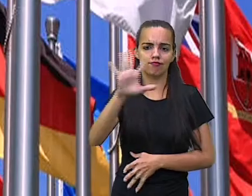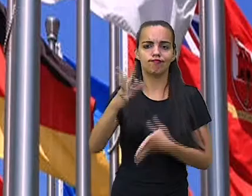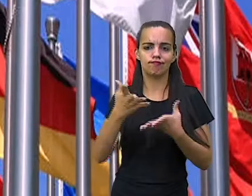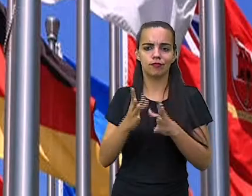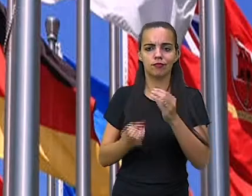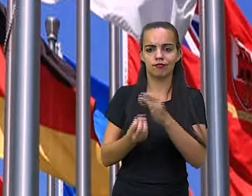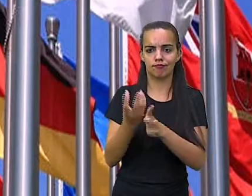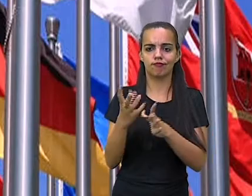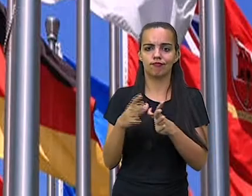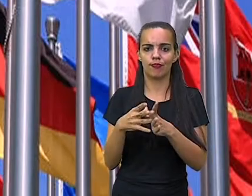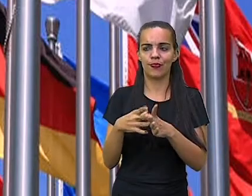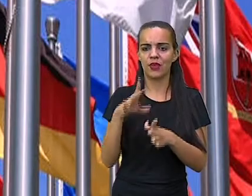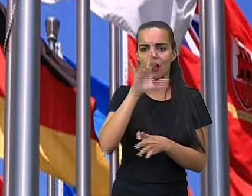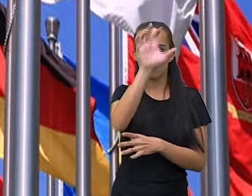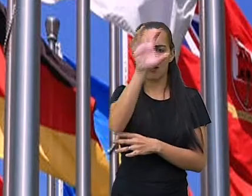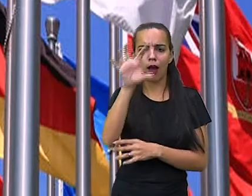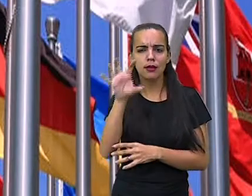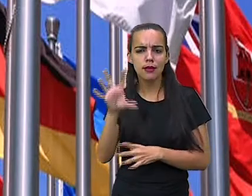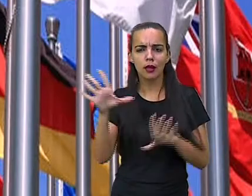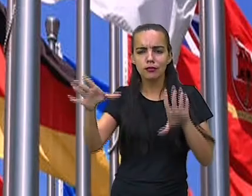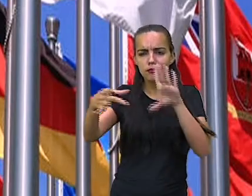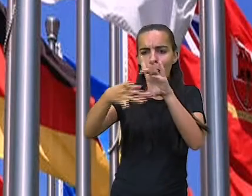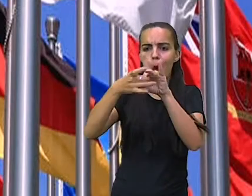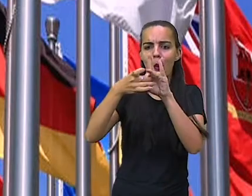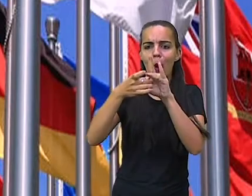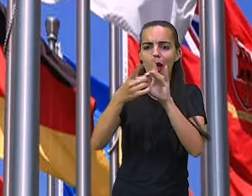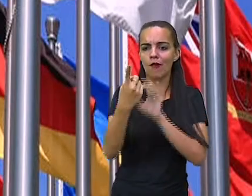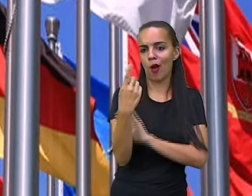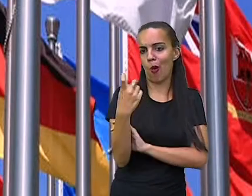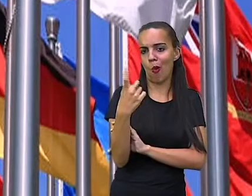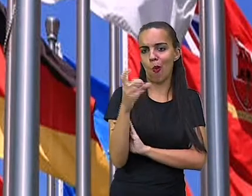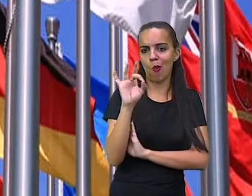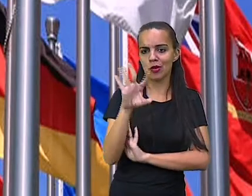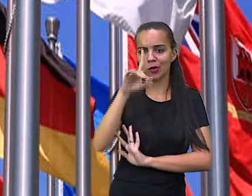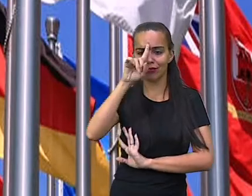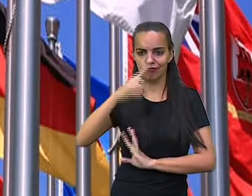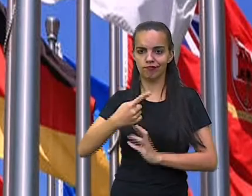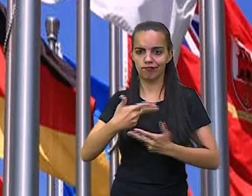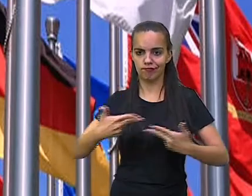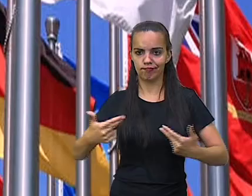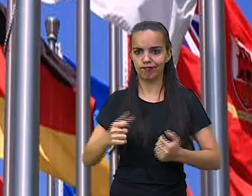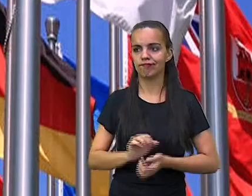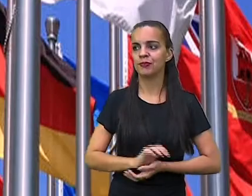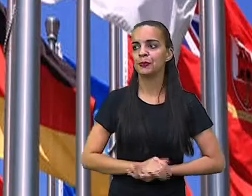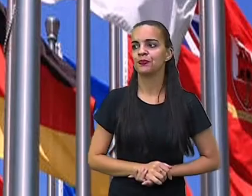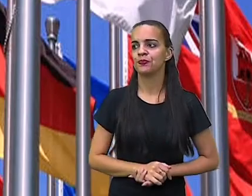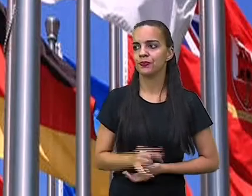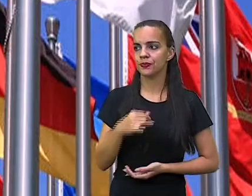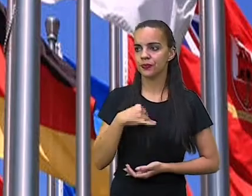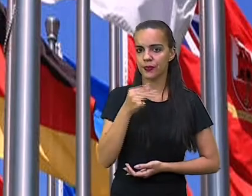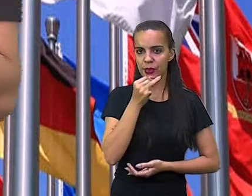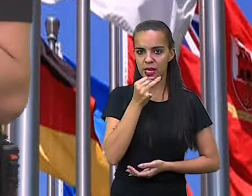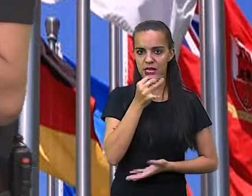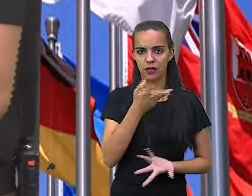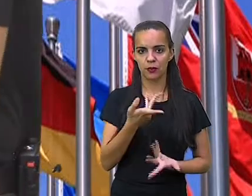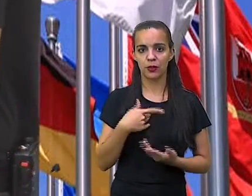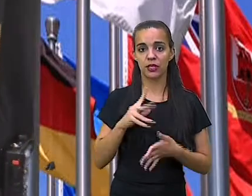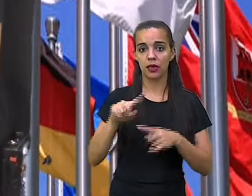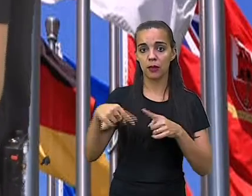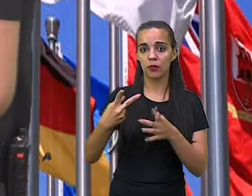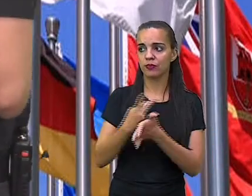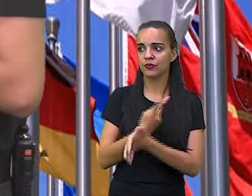um rei para gerenciar todo o Estado italiano. O mesmo